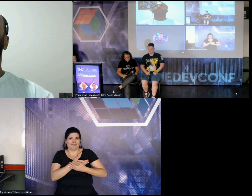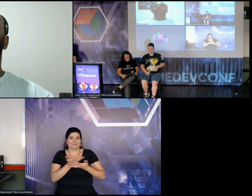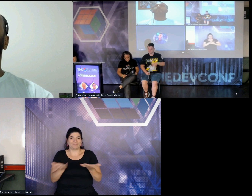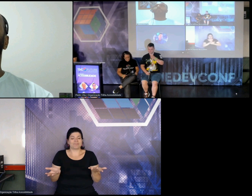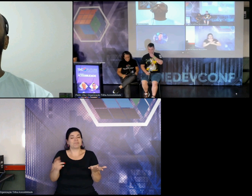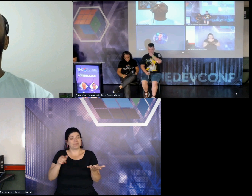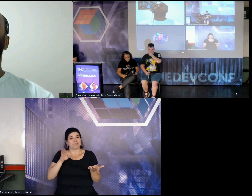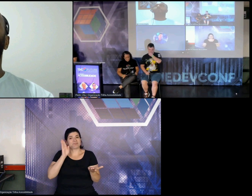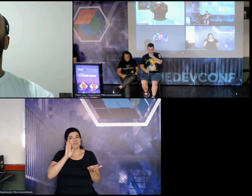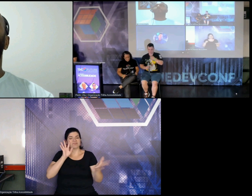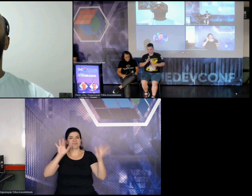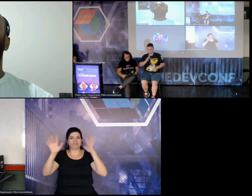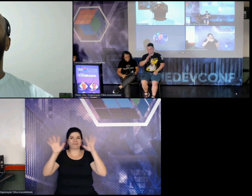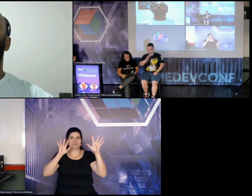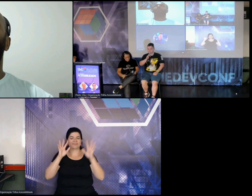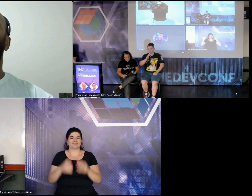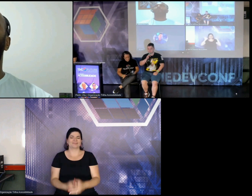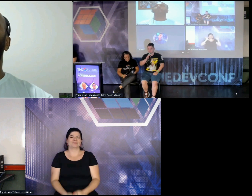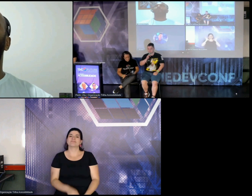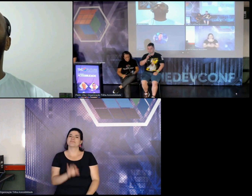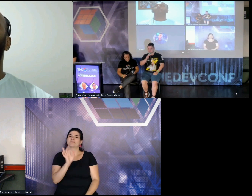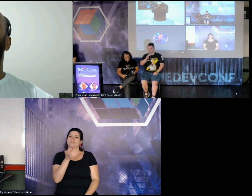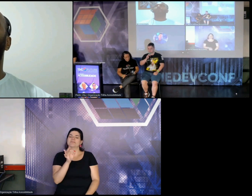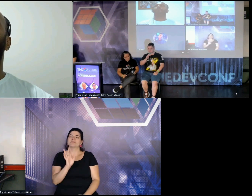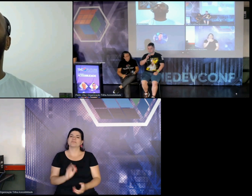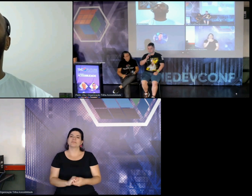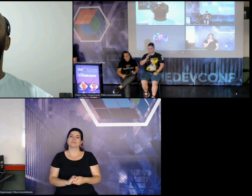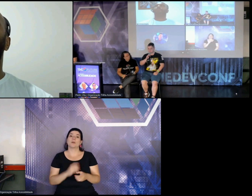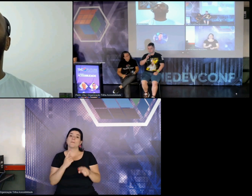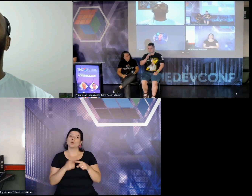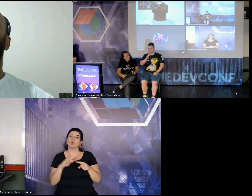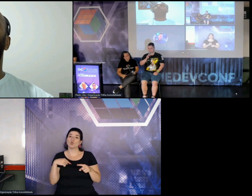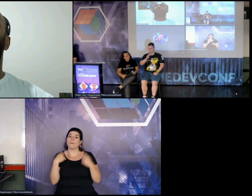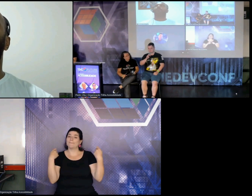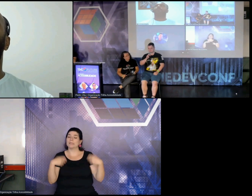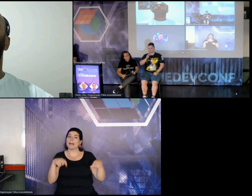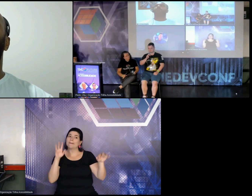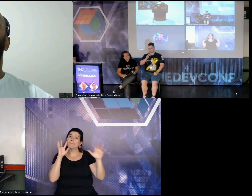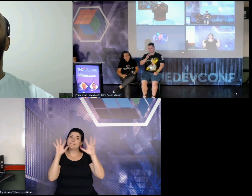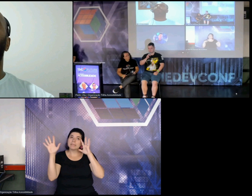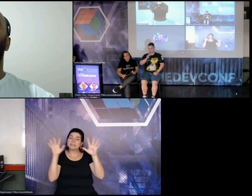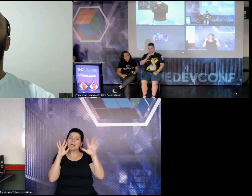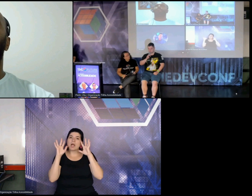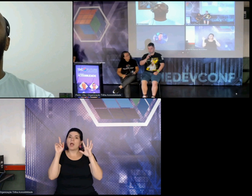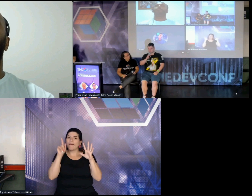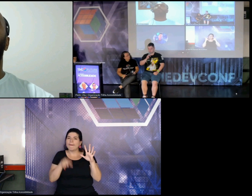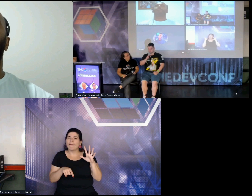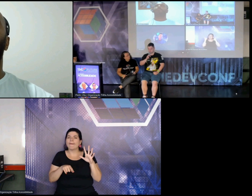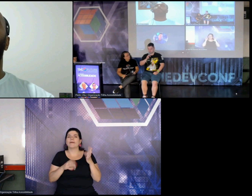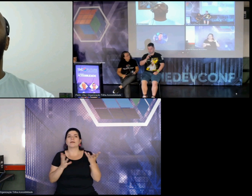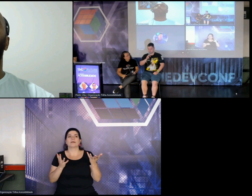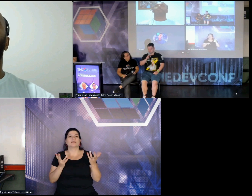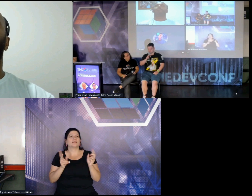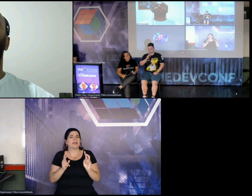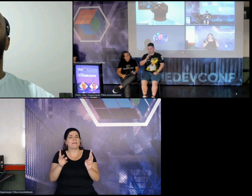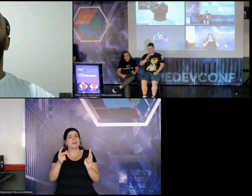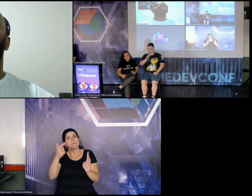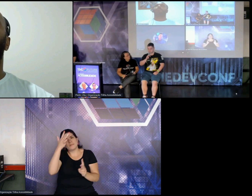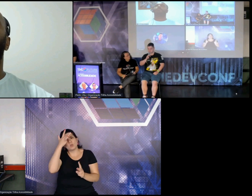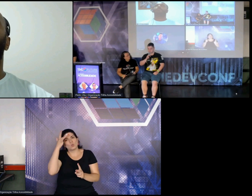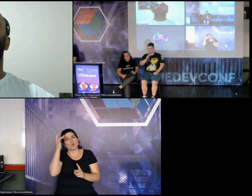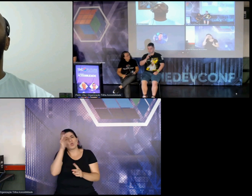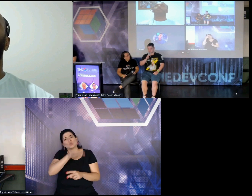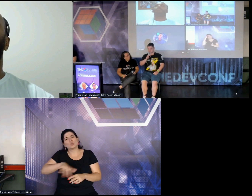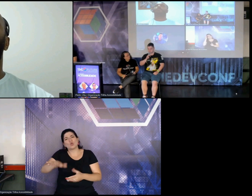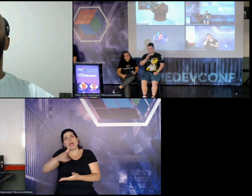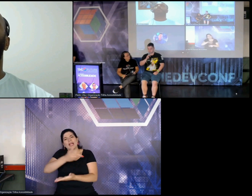isso. Sim, com certeza. E a gente precisa estar pensando, né? Sempre em envolver todas as pessoas,